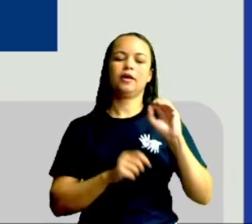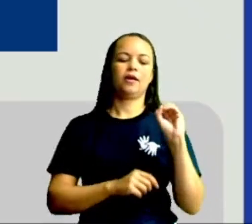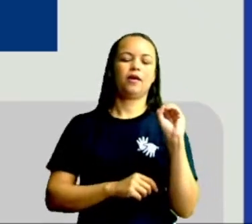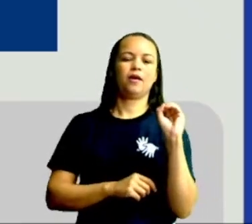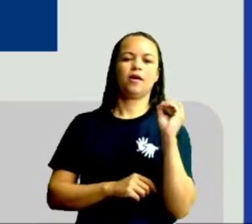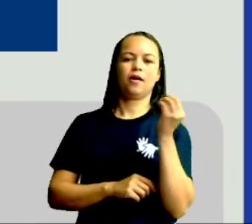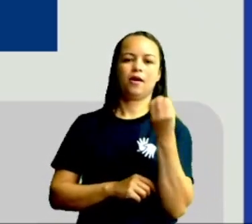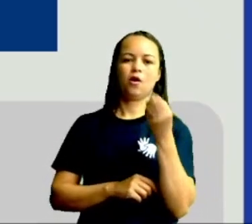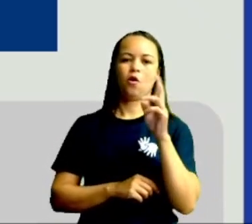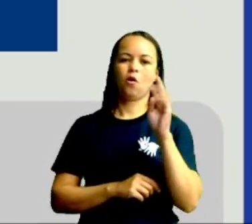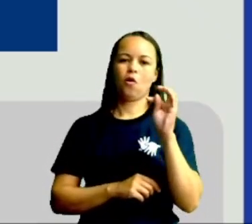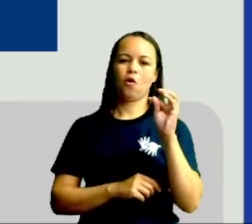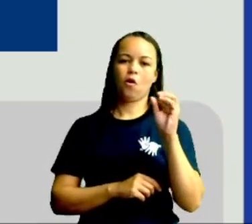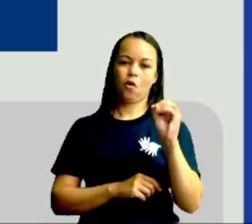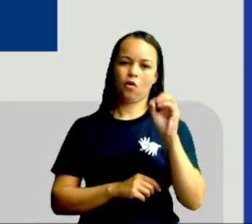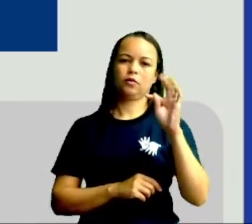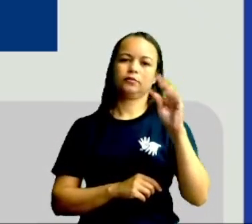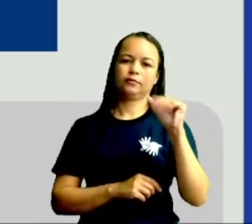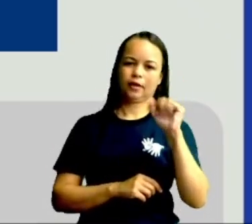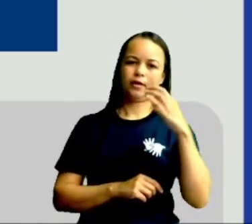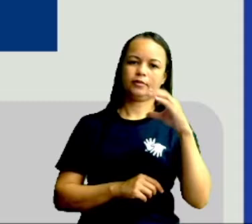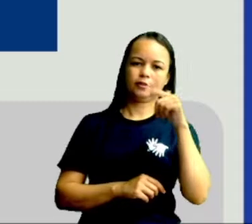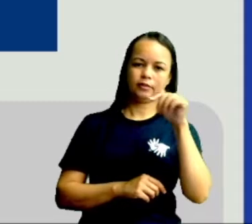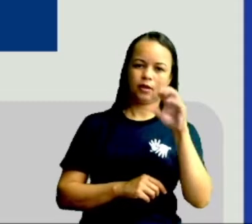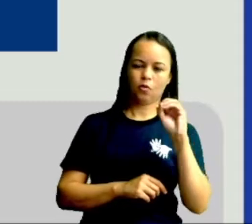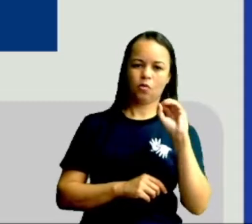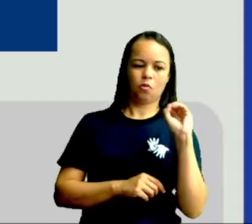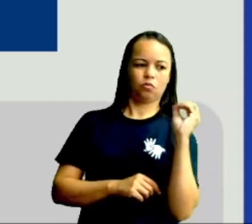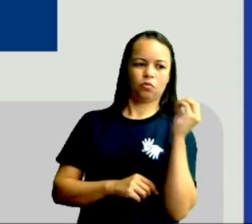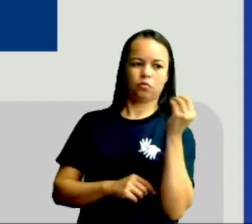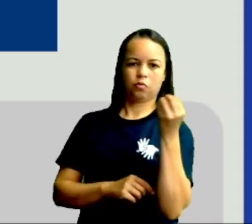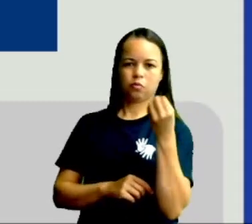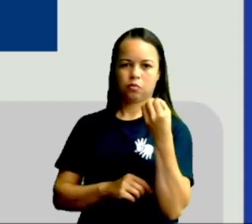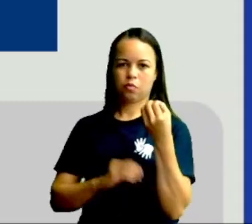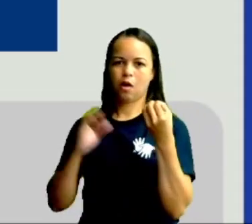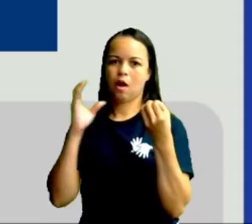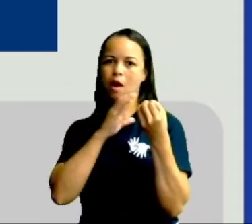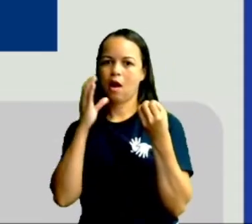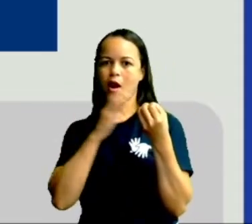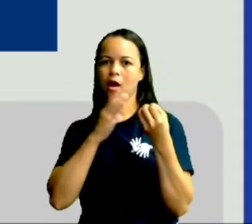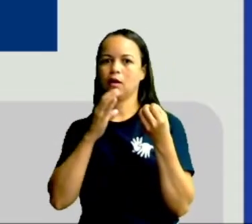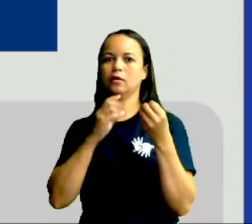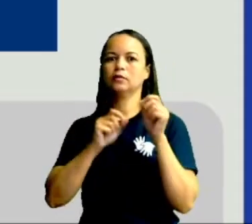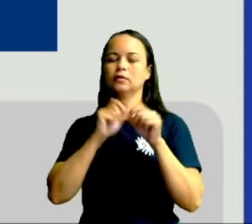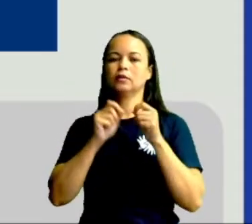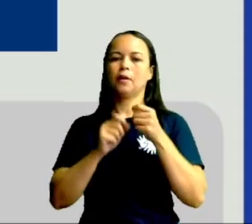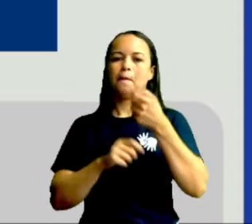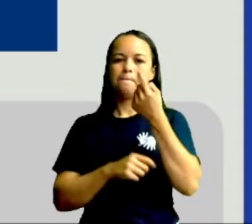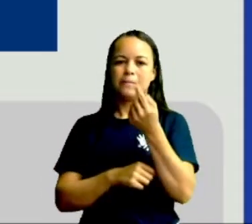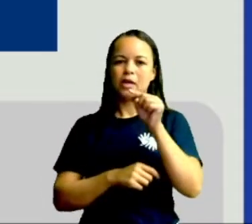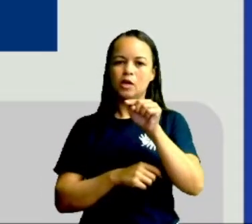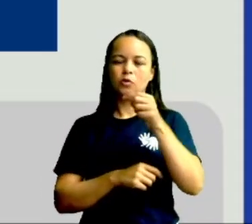rotação. A Terra gira muito rápido, numa velocidade de